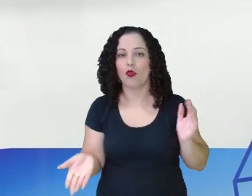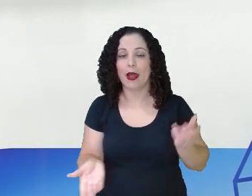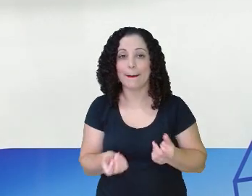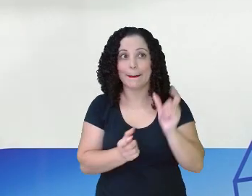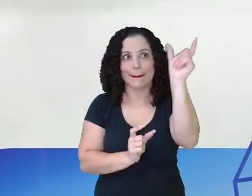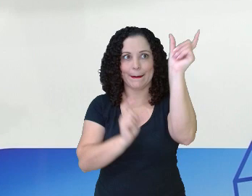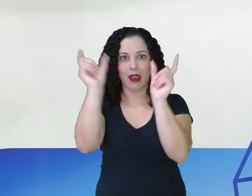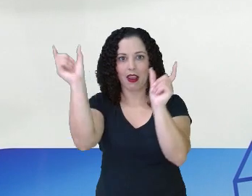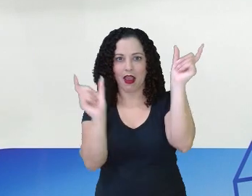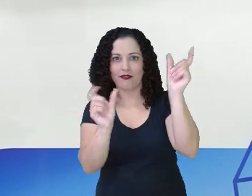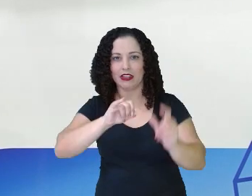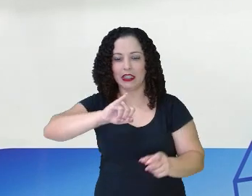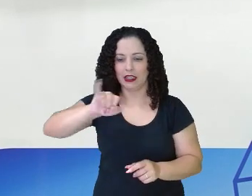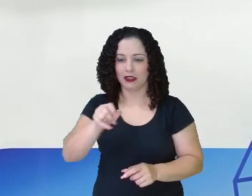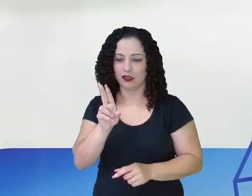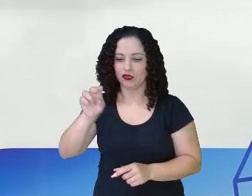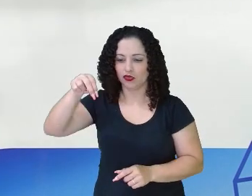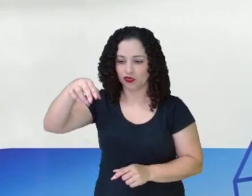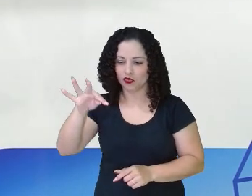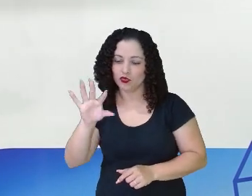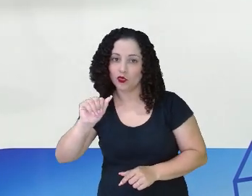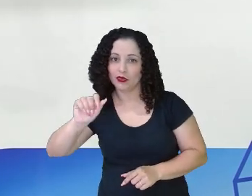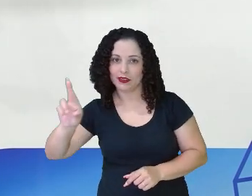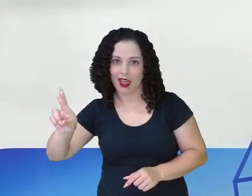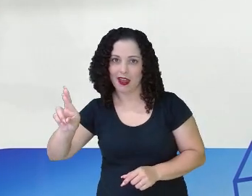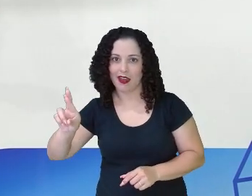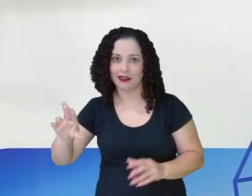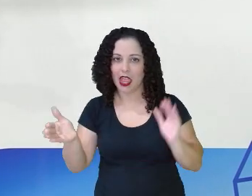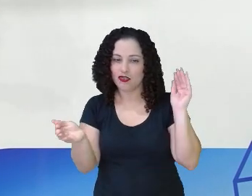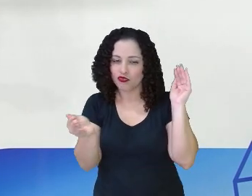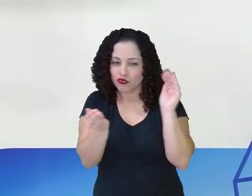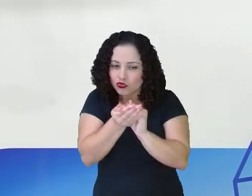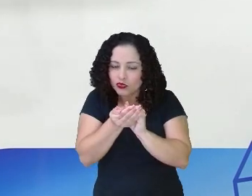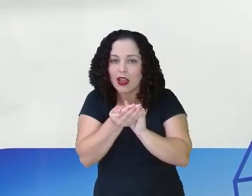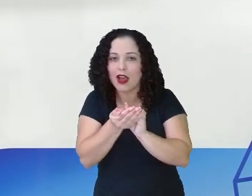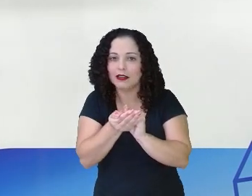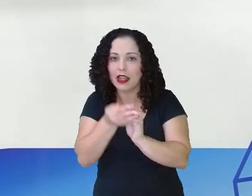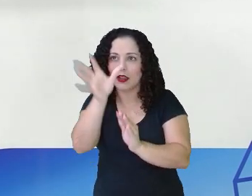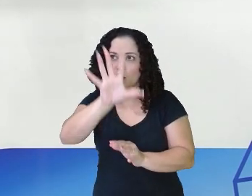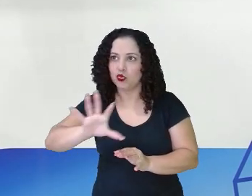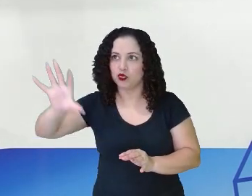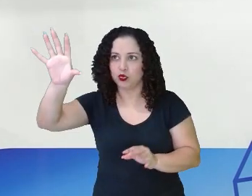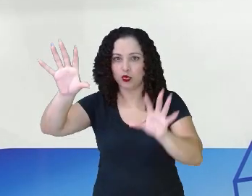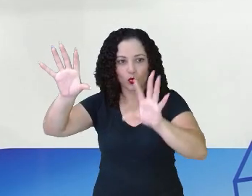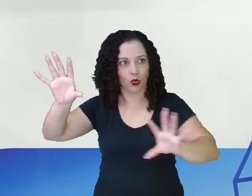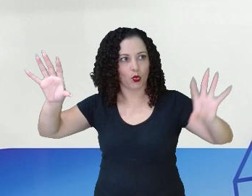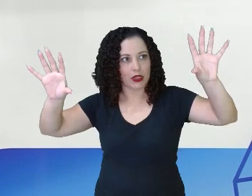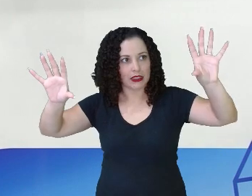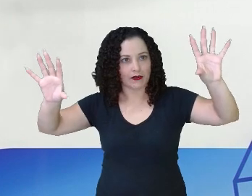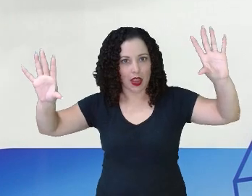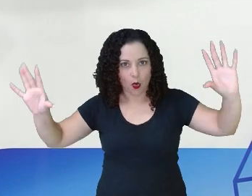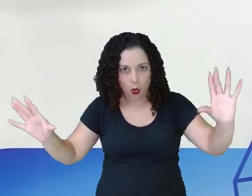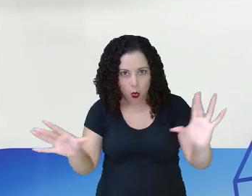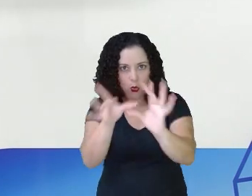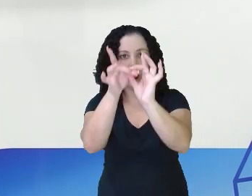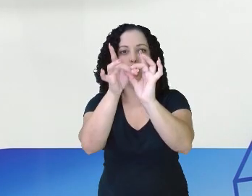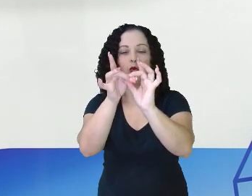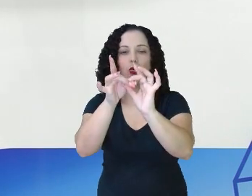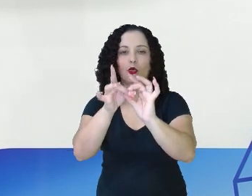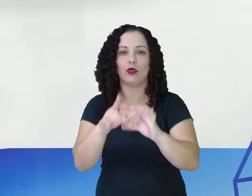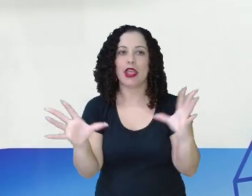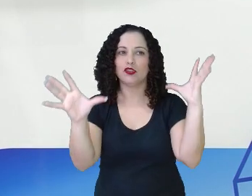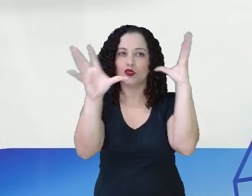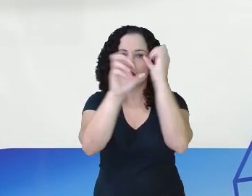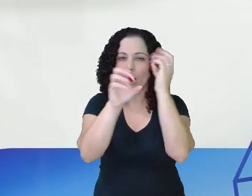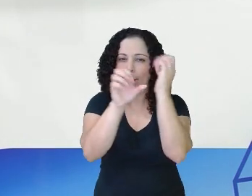eu tenho as minhas 8 maçãs que eu vou juntar com os 20 limões. No total, teremos